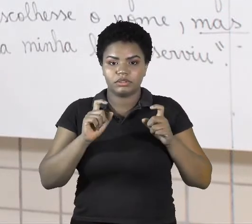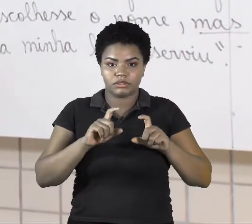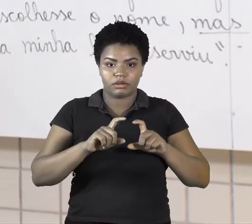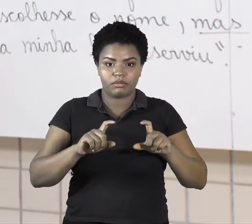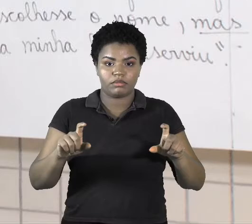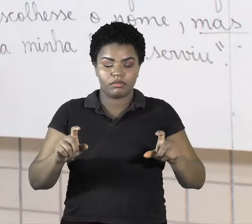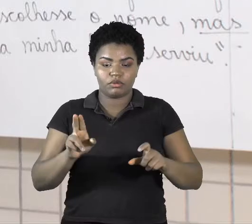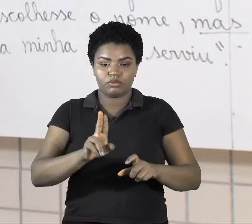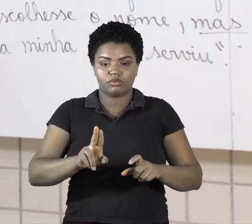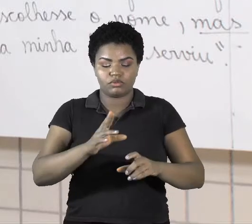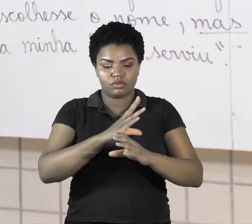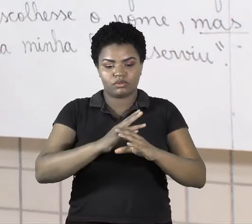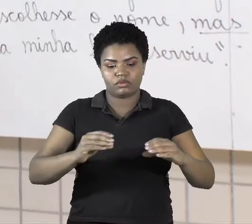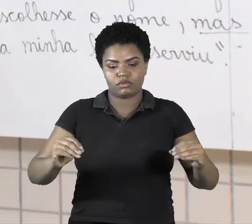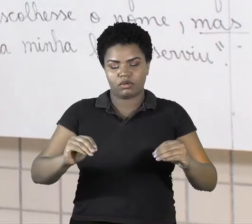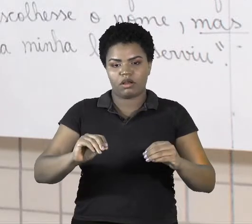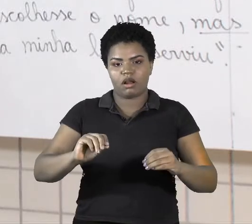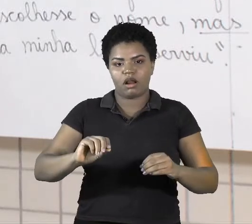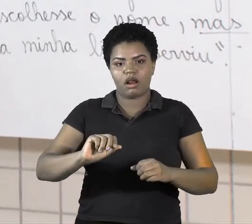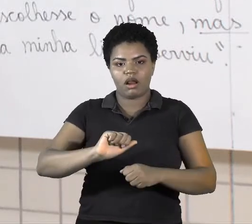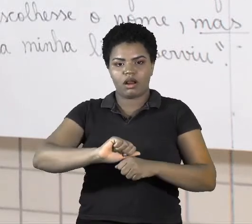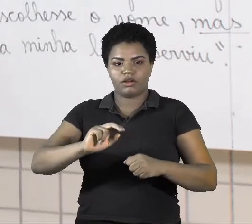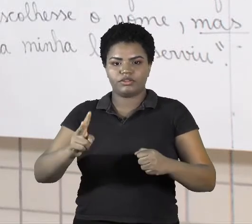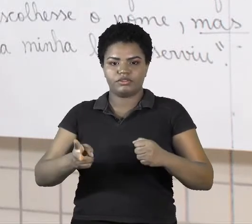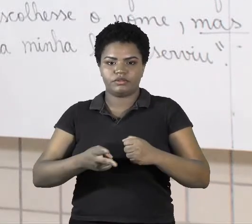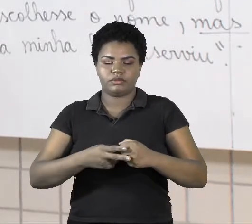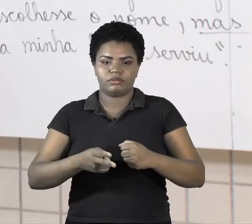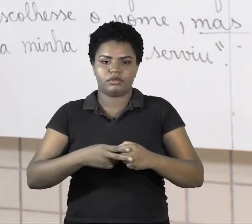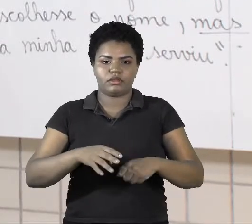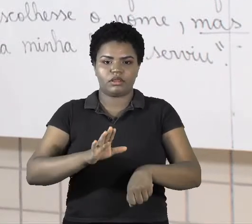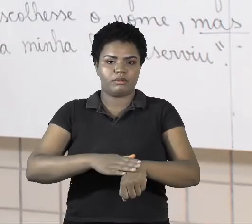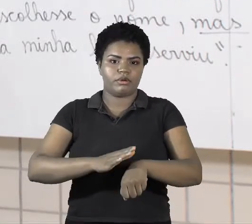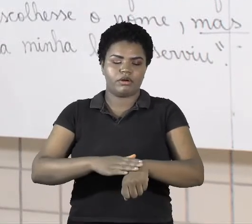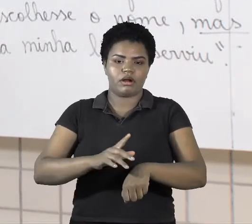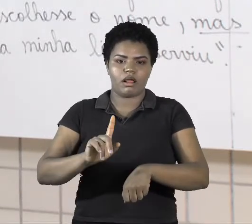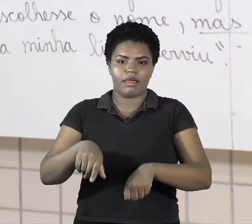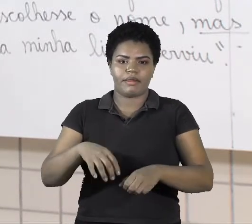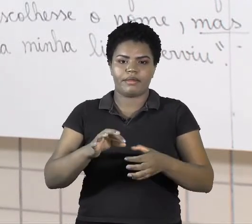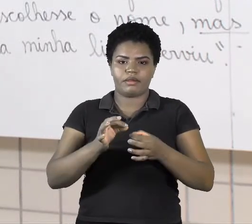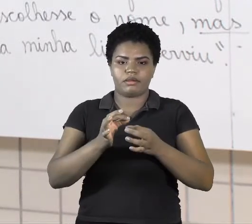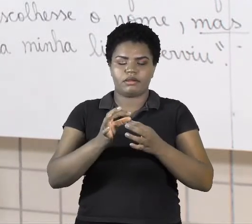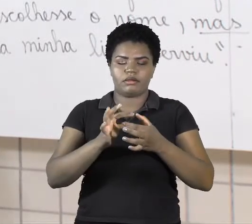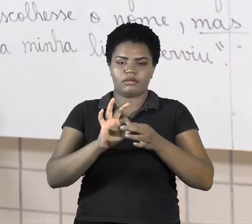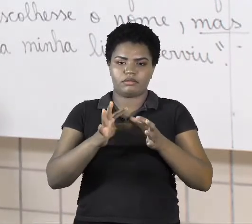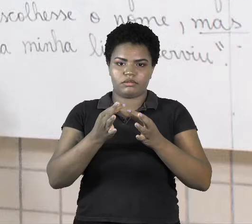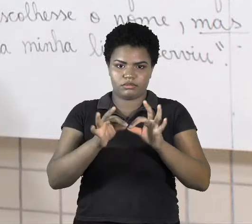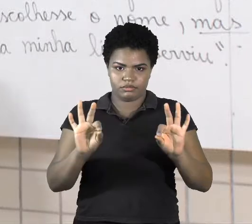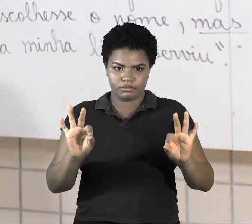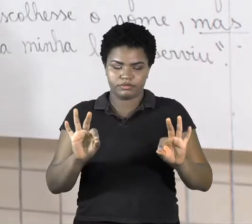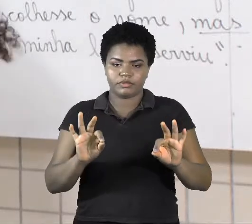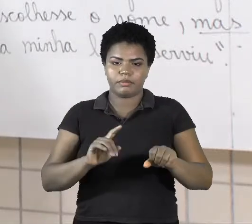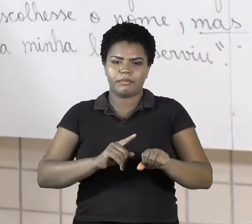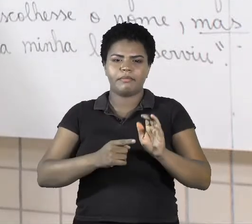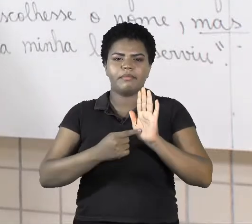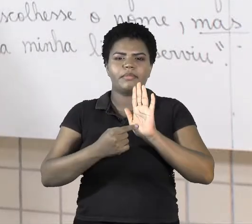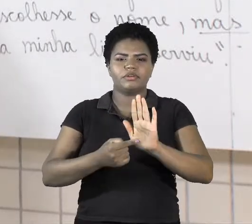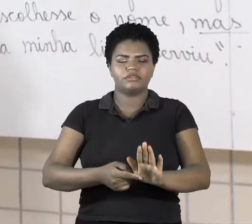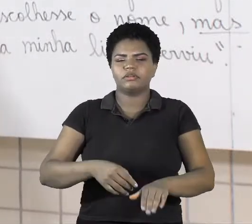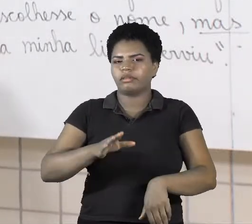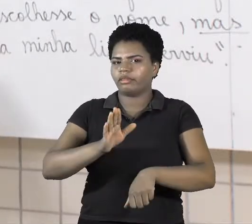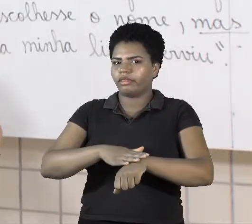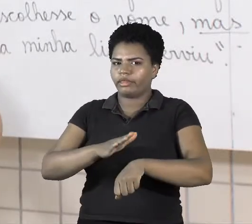conjunção adverbial temporal, né? Então aí é subordinada, quando, indicando o tempo, né? Quando